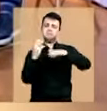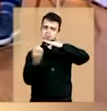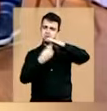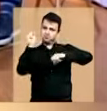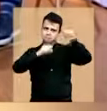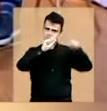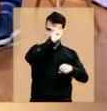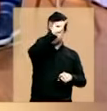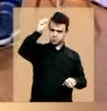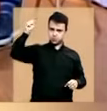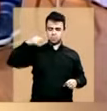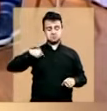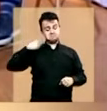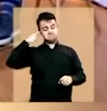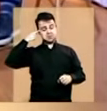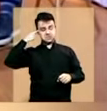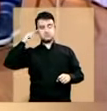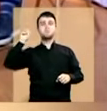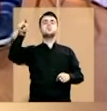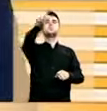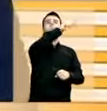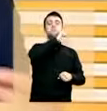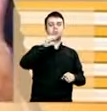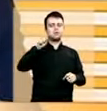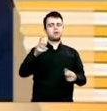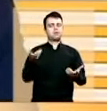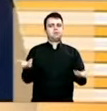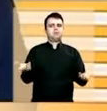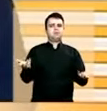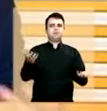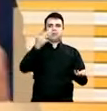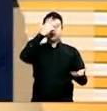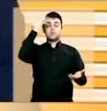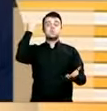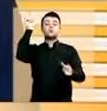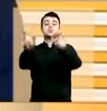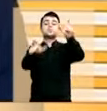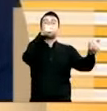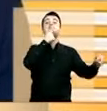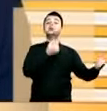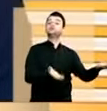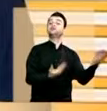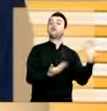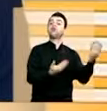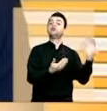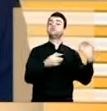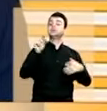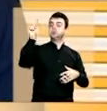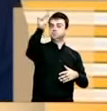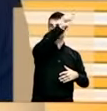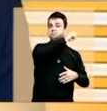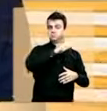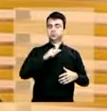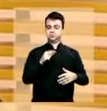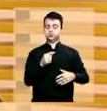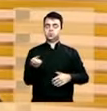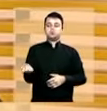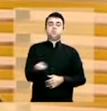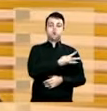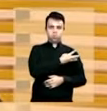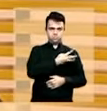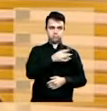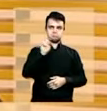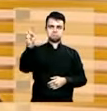empresas, o que é bonito também de ver que essa geração de empresários novos, né? A gente pode